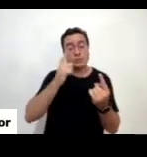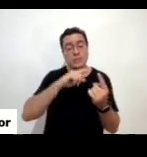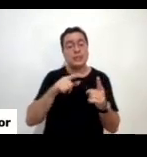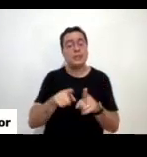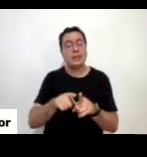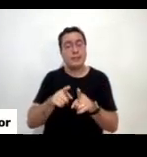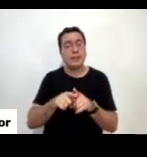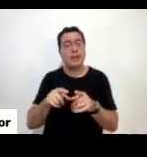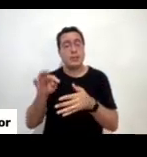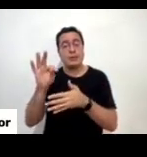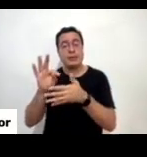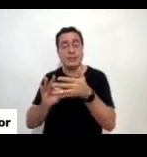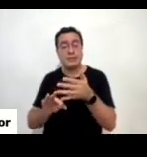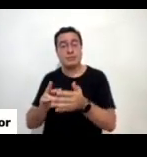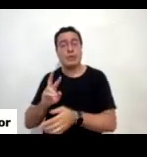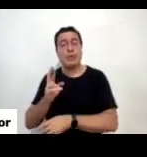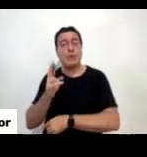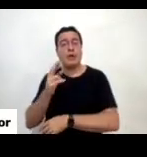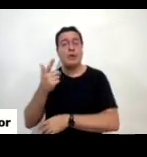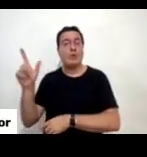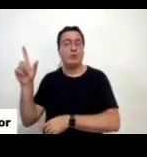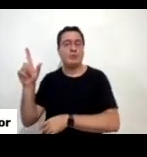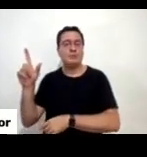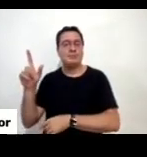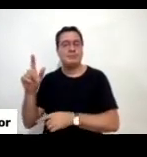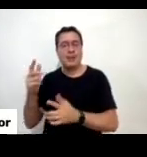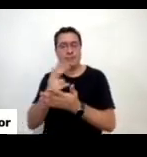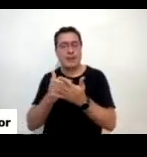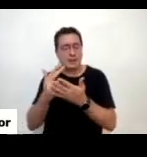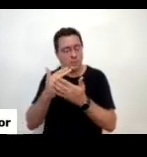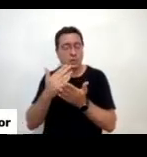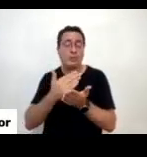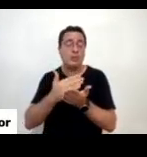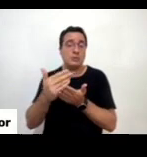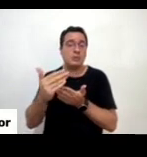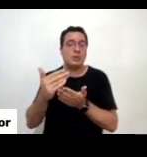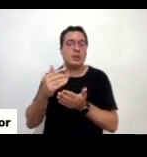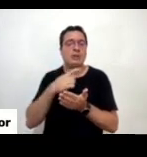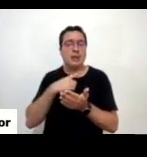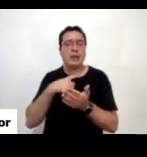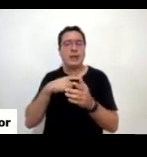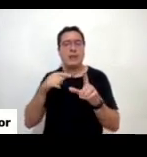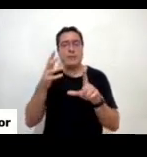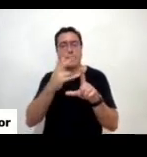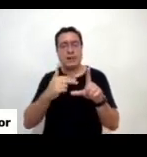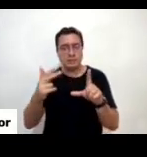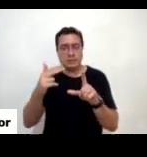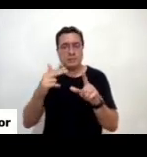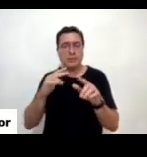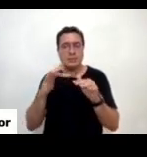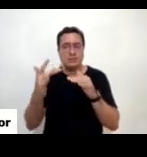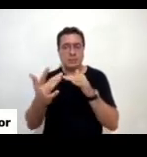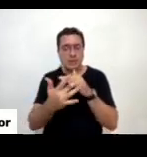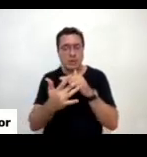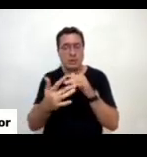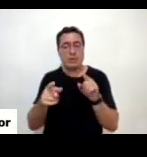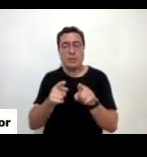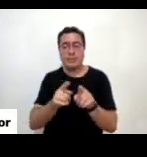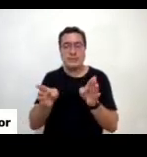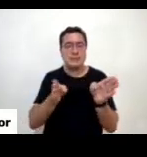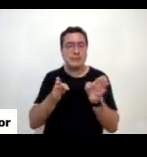texto alternativo naquela imagem. Então a gente começou a tocar em acessibilidade na imagem da rede social, mas nós também podemos colocar